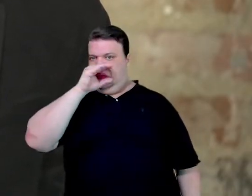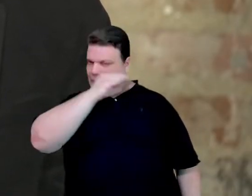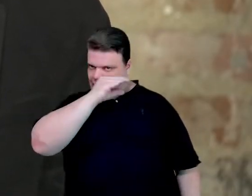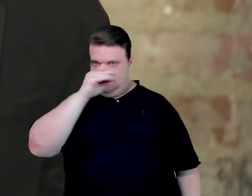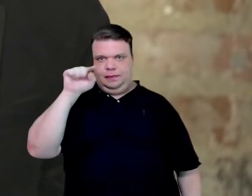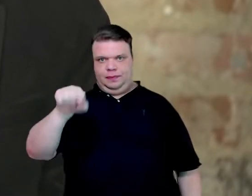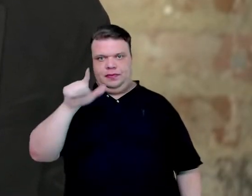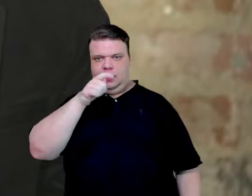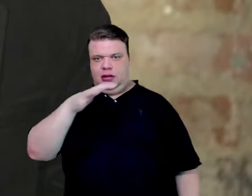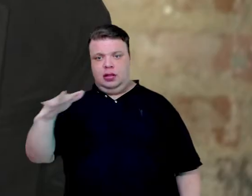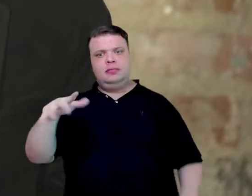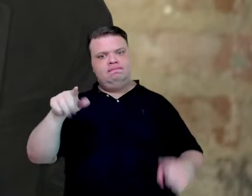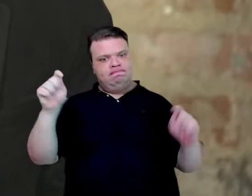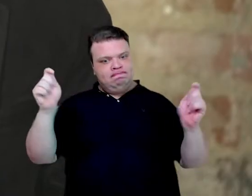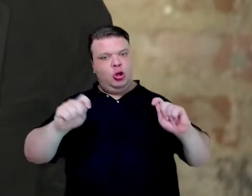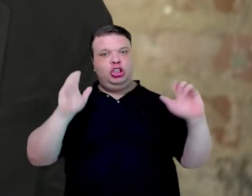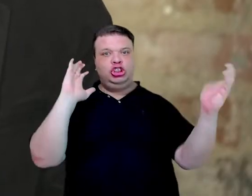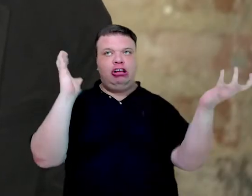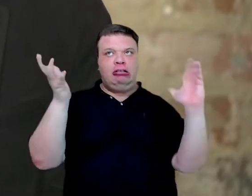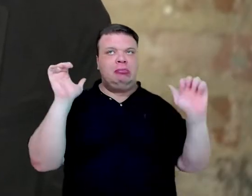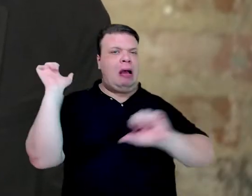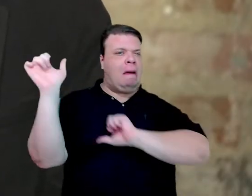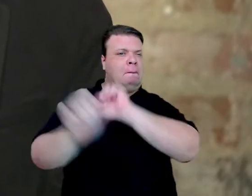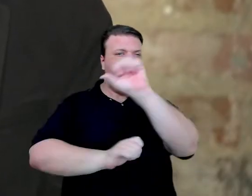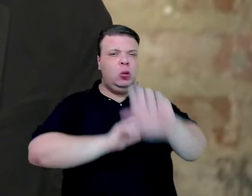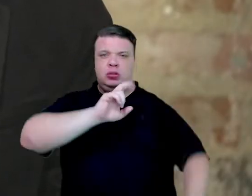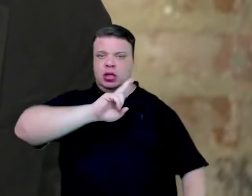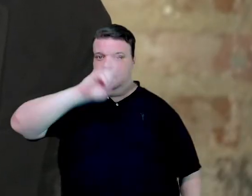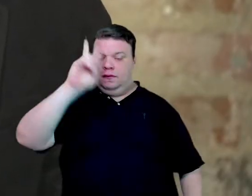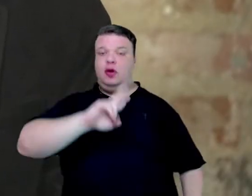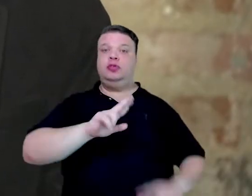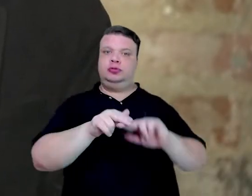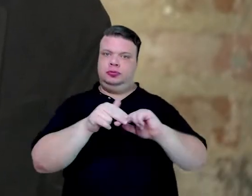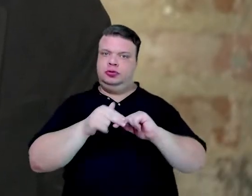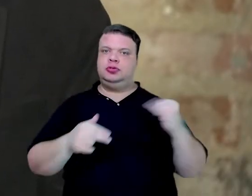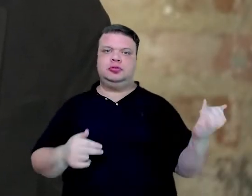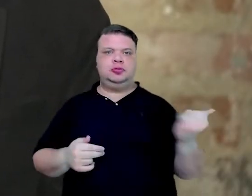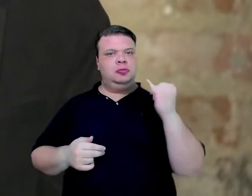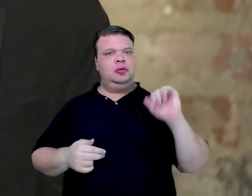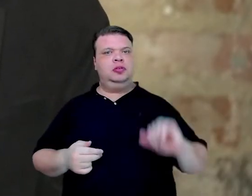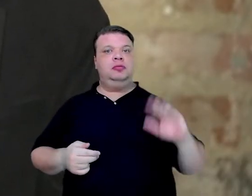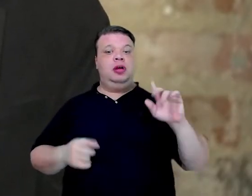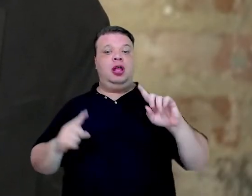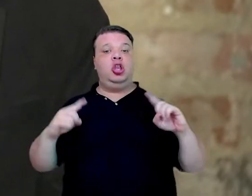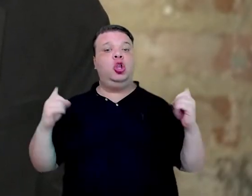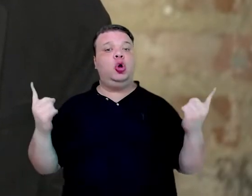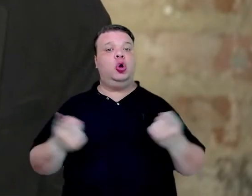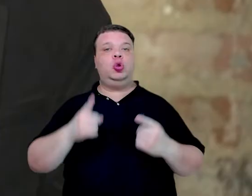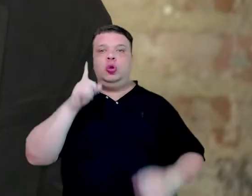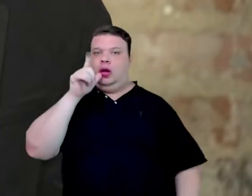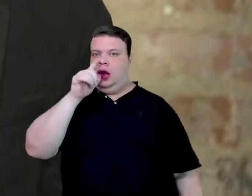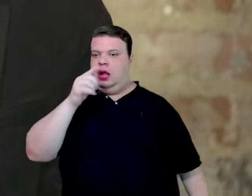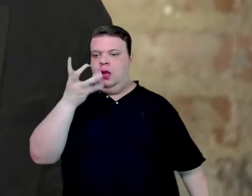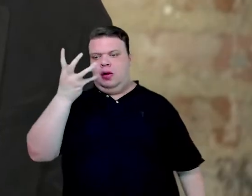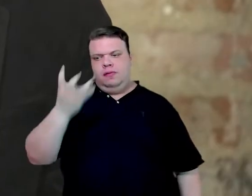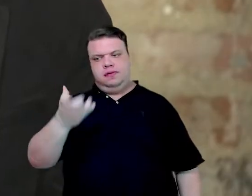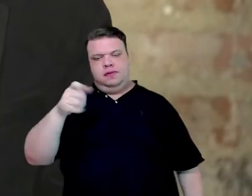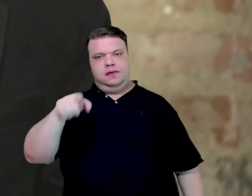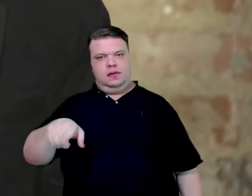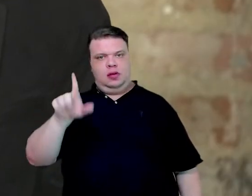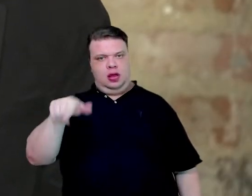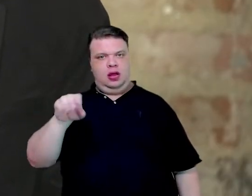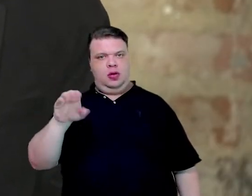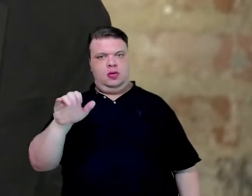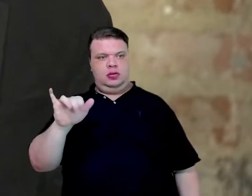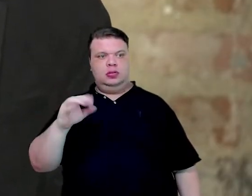forma, pequenas alterações térmicas no oceano podem ter consequências climáticas significativas. Por isso é importante